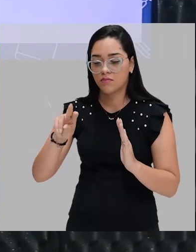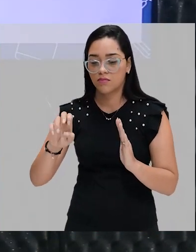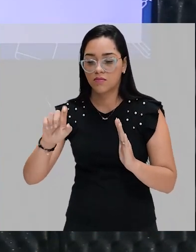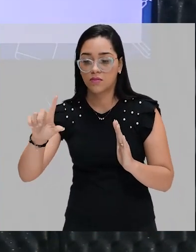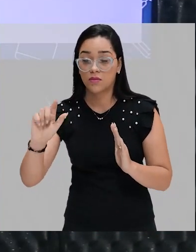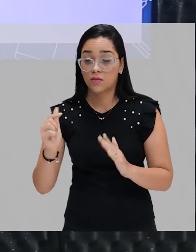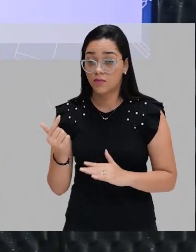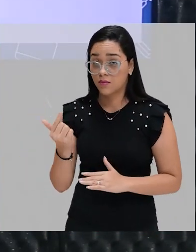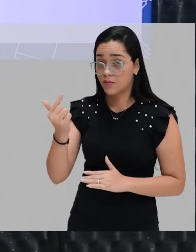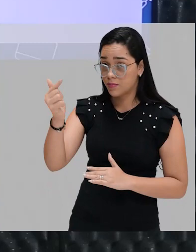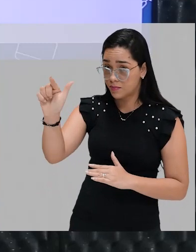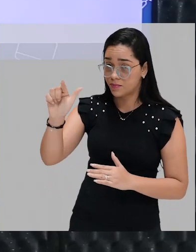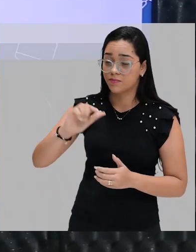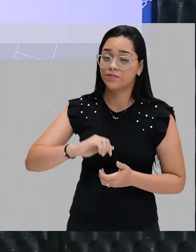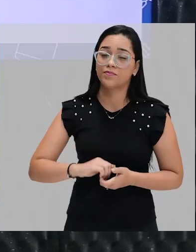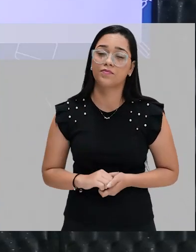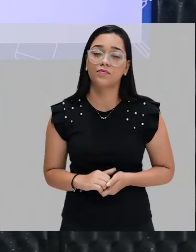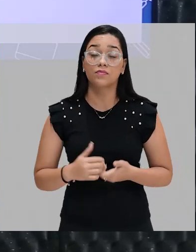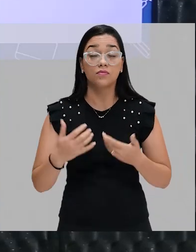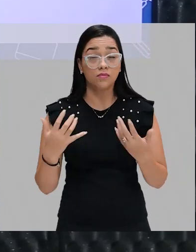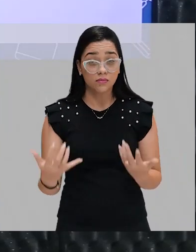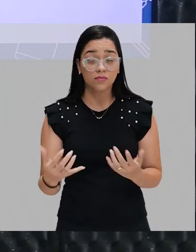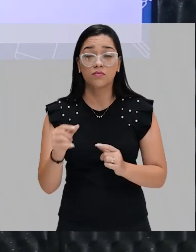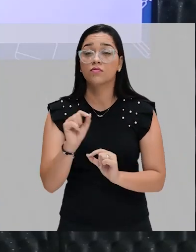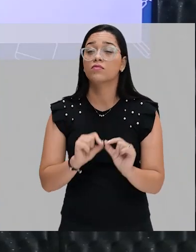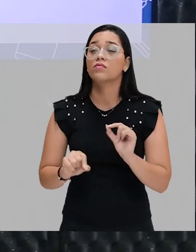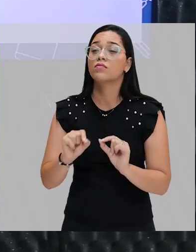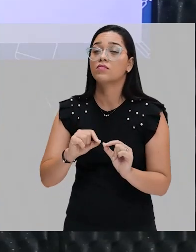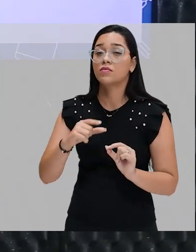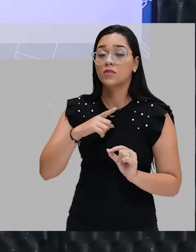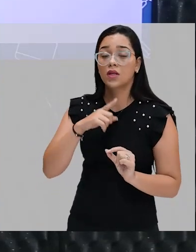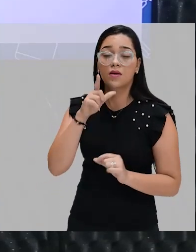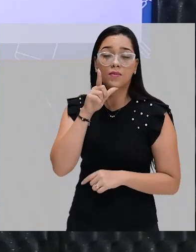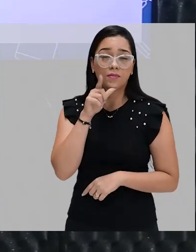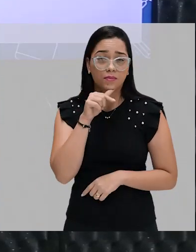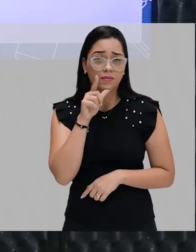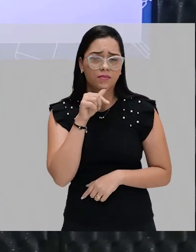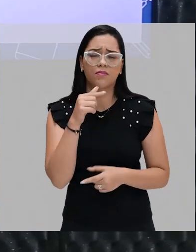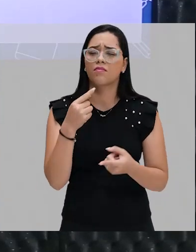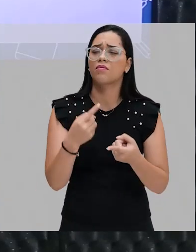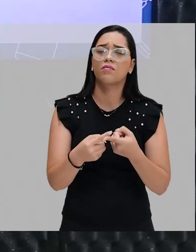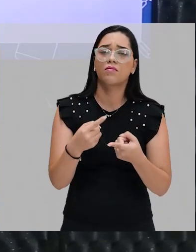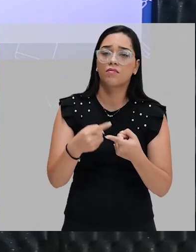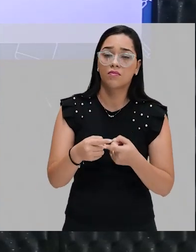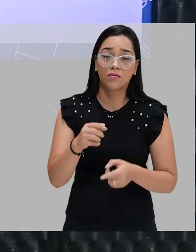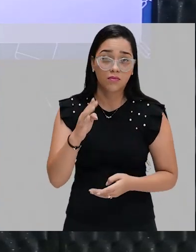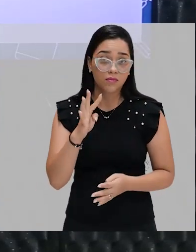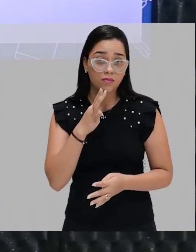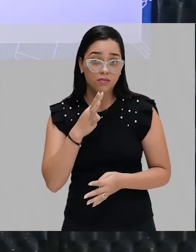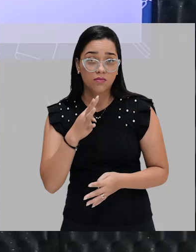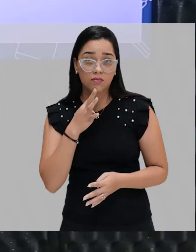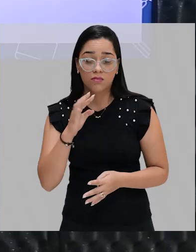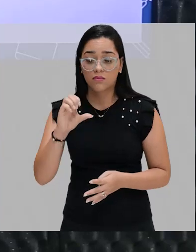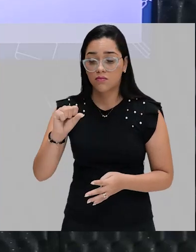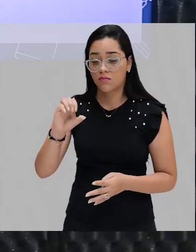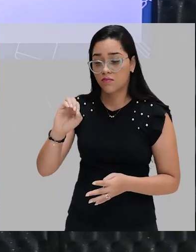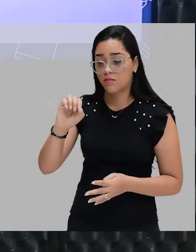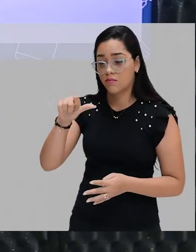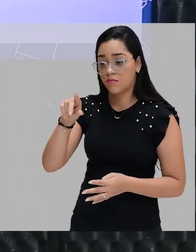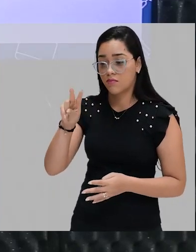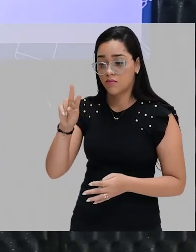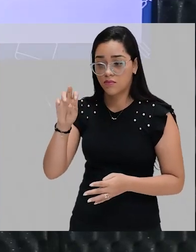outra substância, normalmente, geralmente, vai ser a água. Por quê? A água é conhecida como